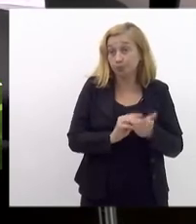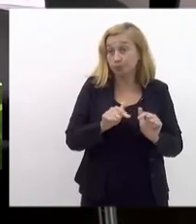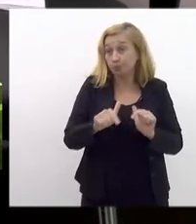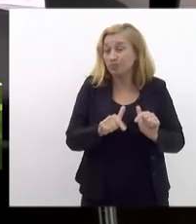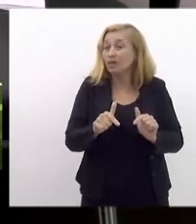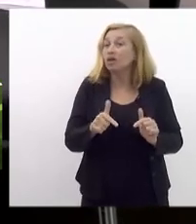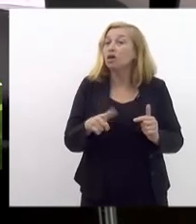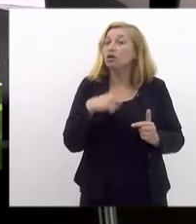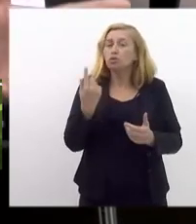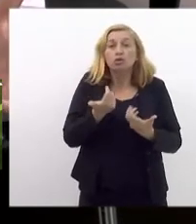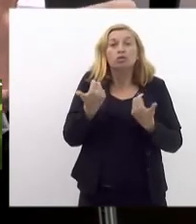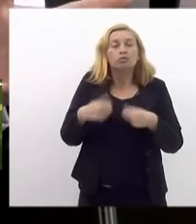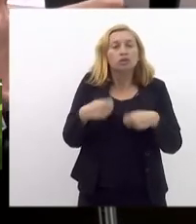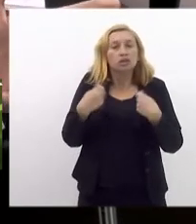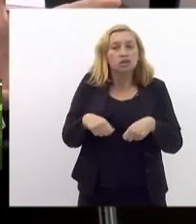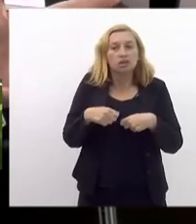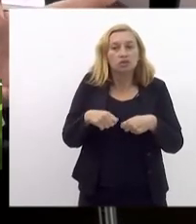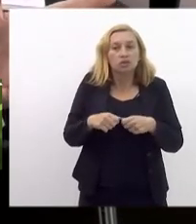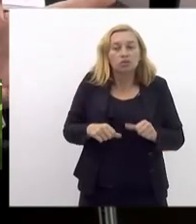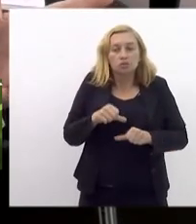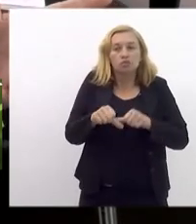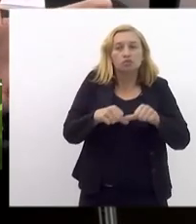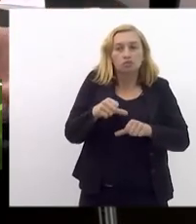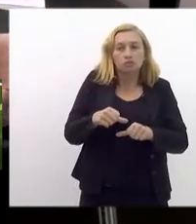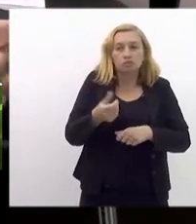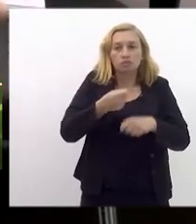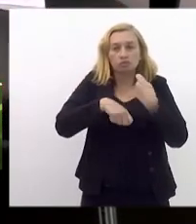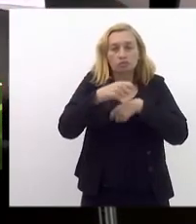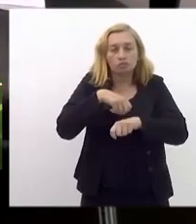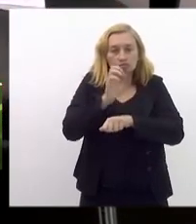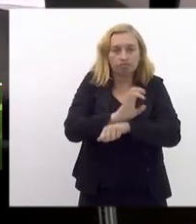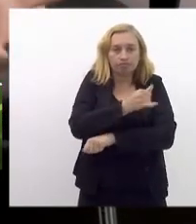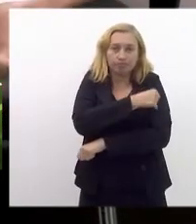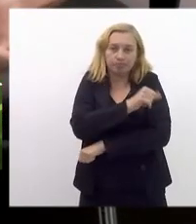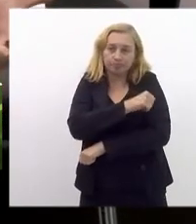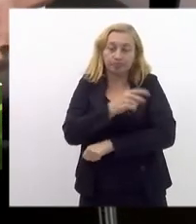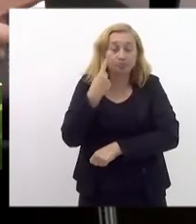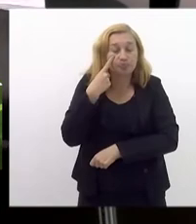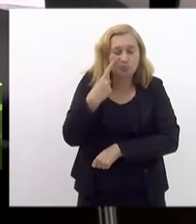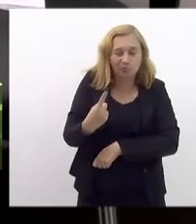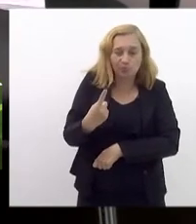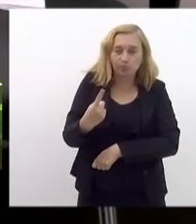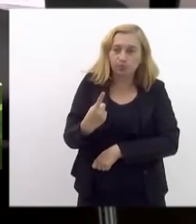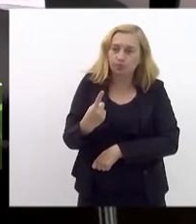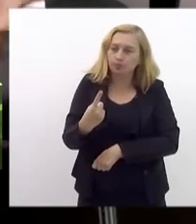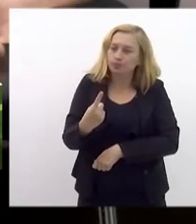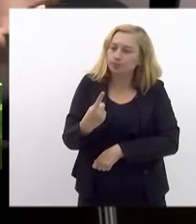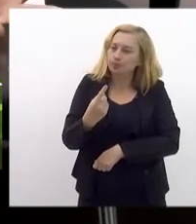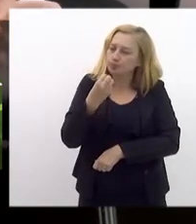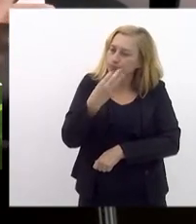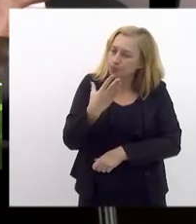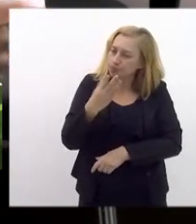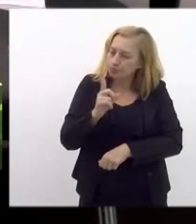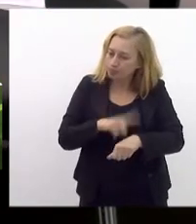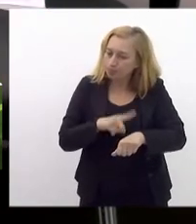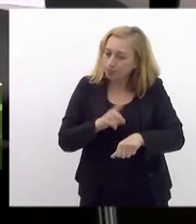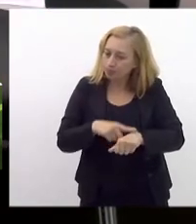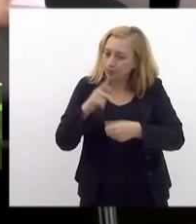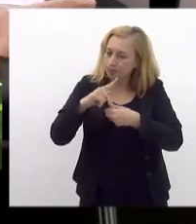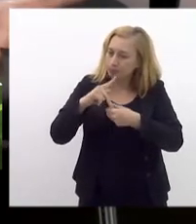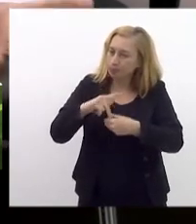Então, nós precisamos diversificar a economia do Estado do Rio de Janeiro. E eu vejo, neste bom momento do petróleo,